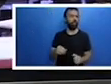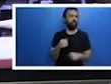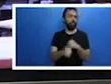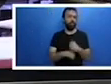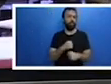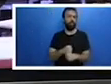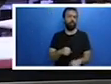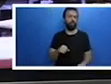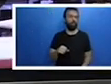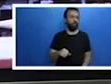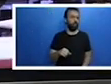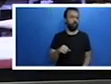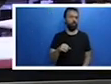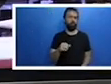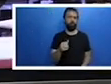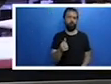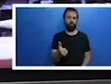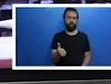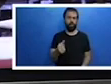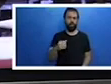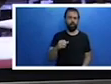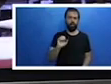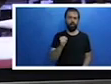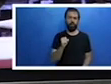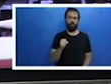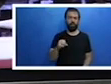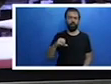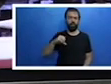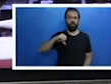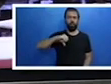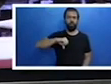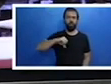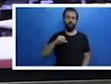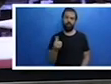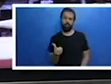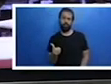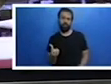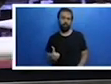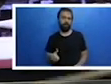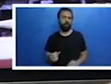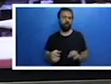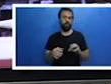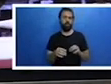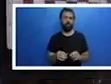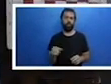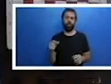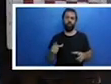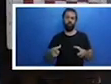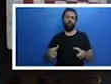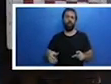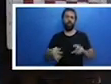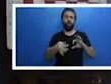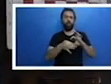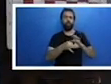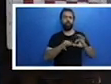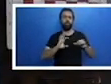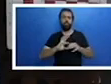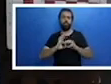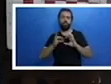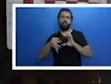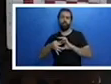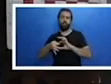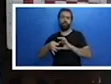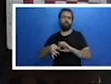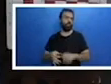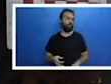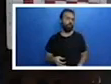1896, surgiu os primeiros Jogos Olímpicos e a modalidade ginástica já estava presente já nesses Jogos, né? Essa modalidade